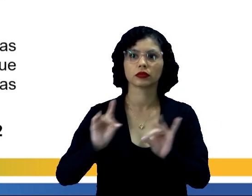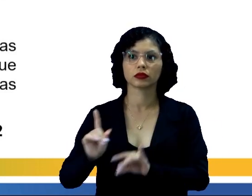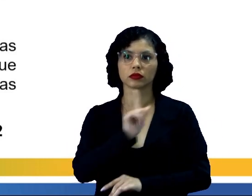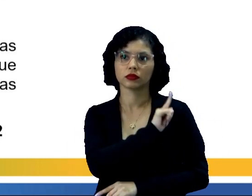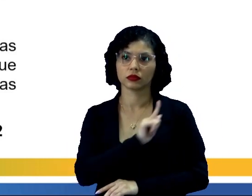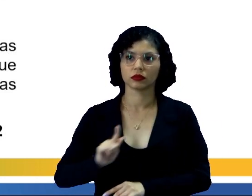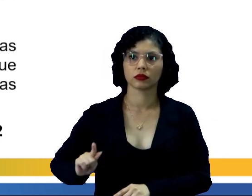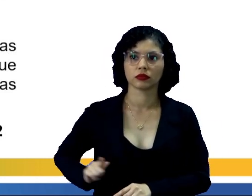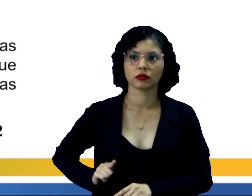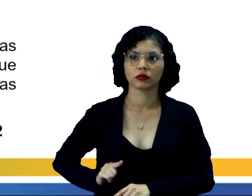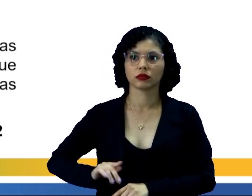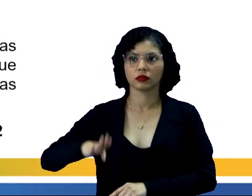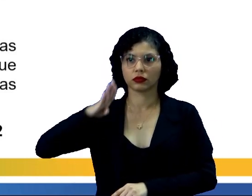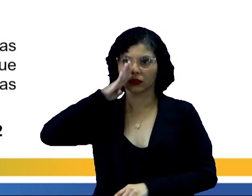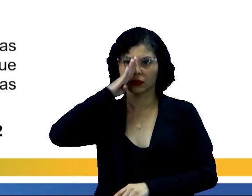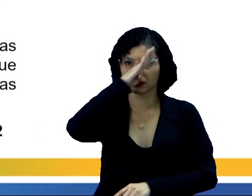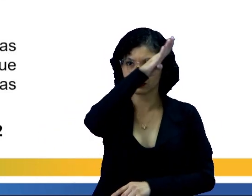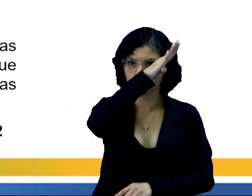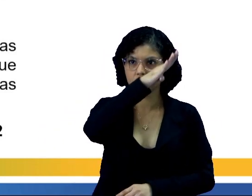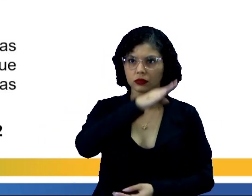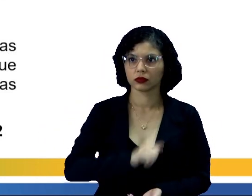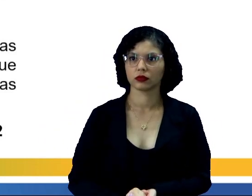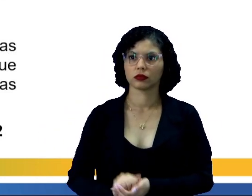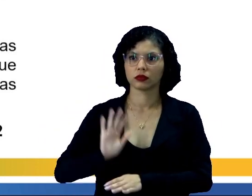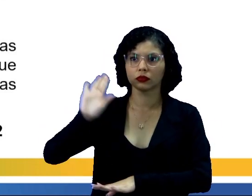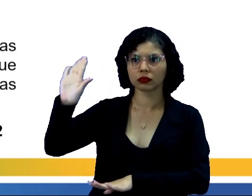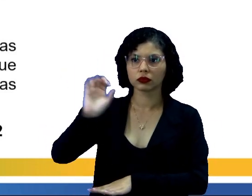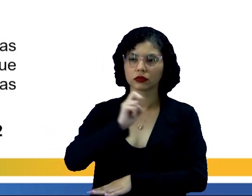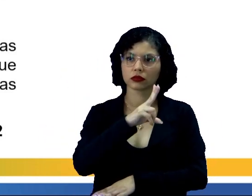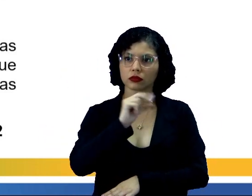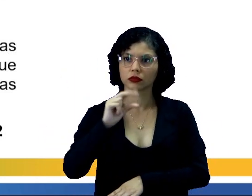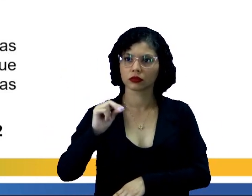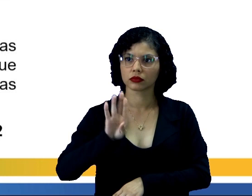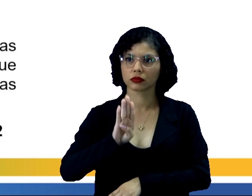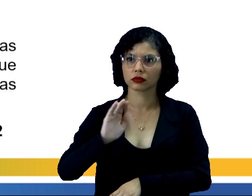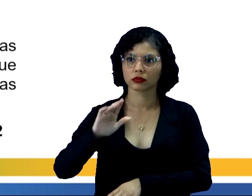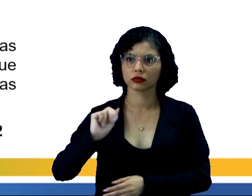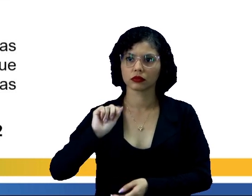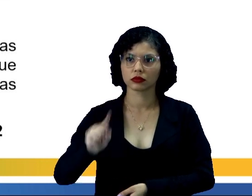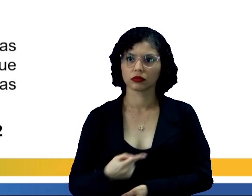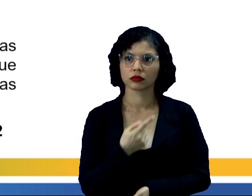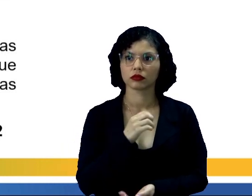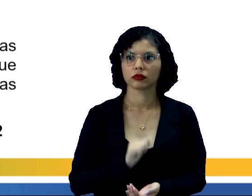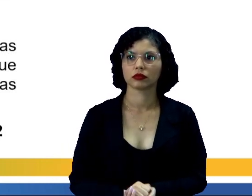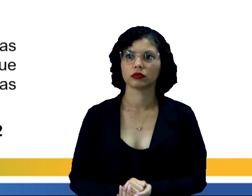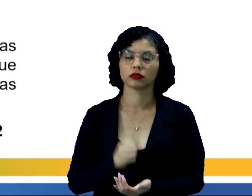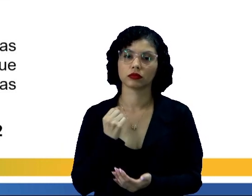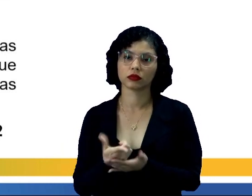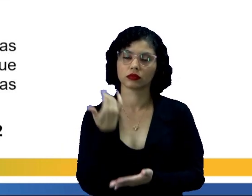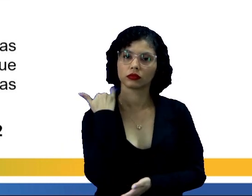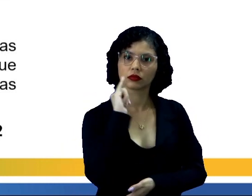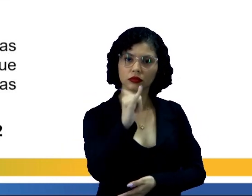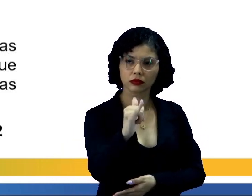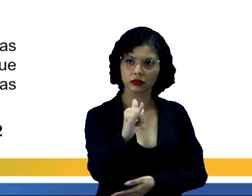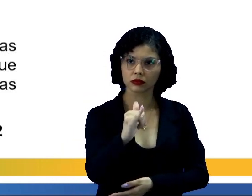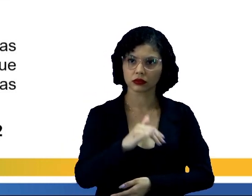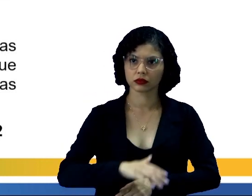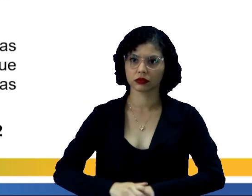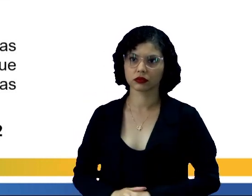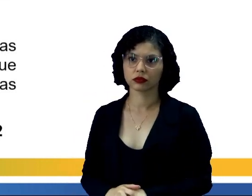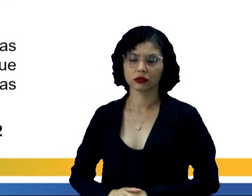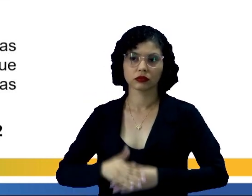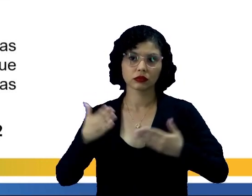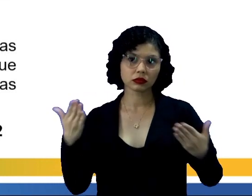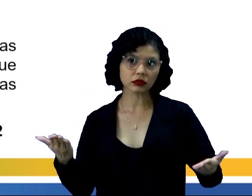Transição diz que governo Bolsonaro deixa conta de 500 bilhões a ser paga por consumidor de energia